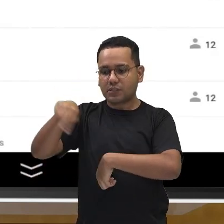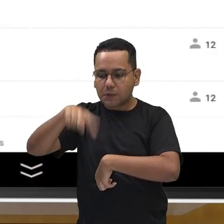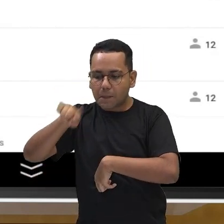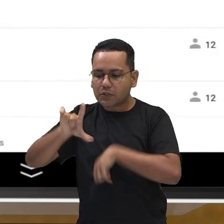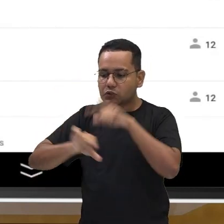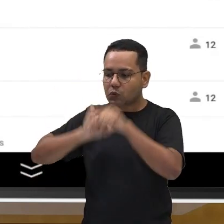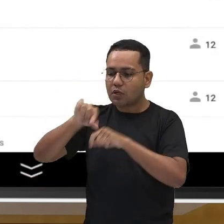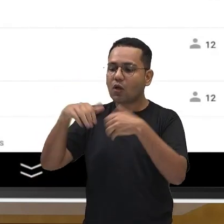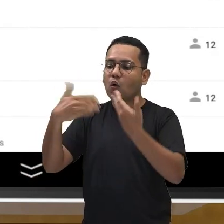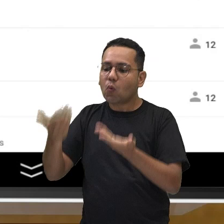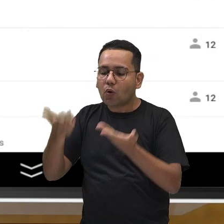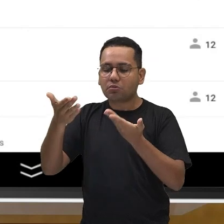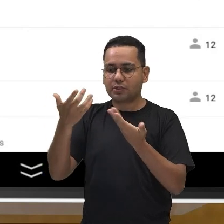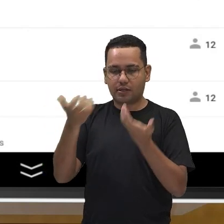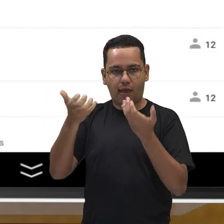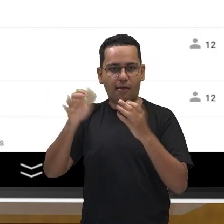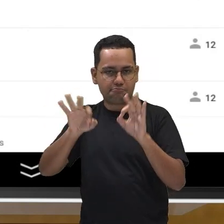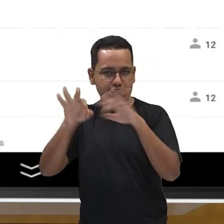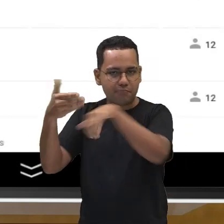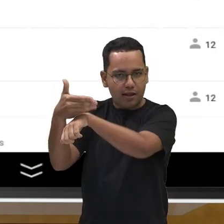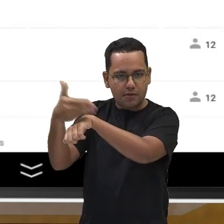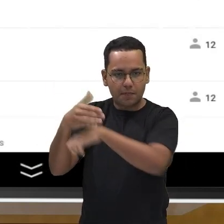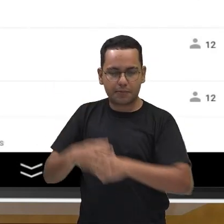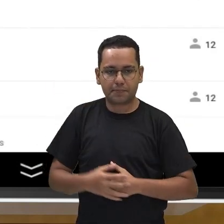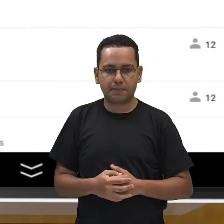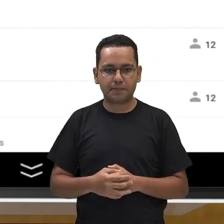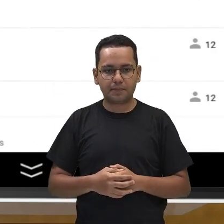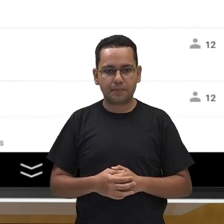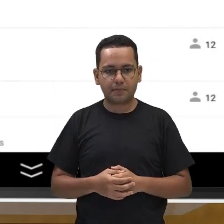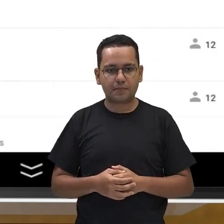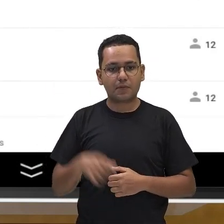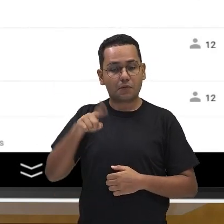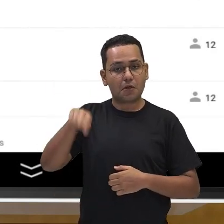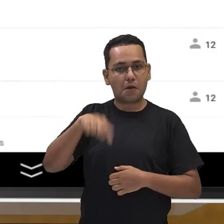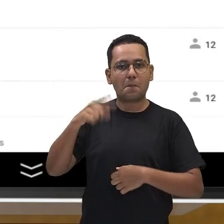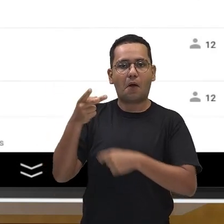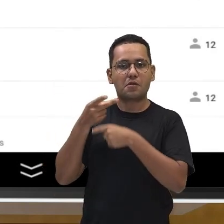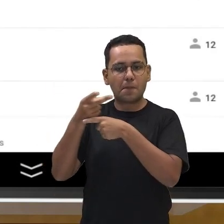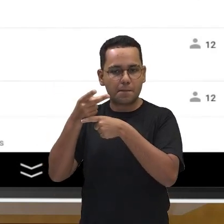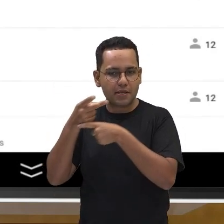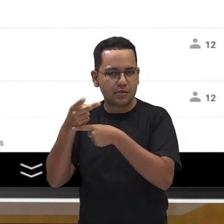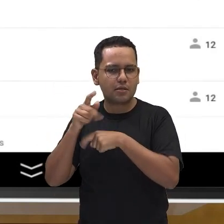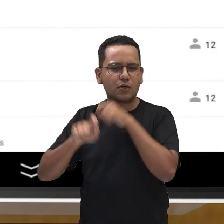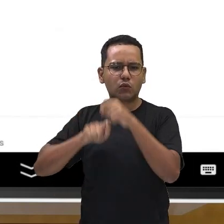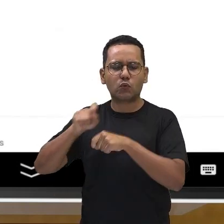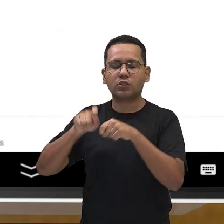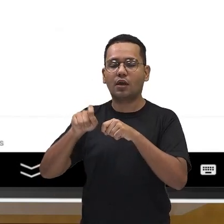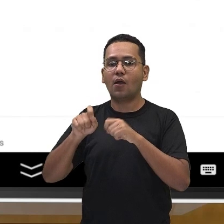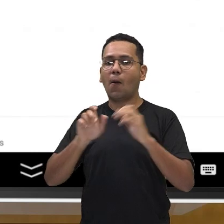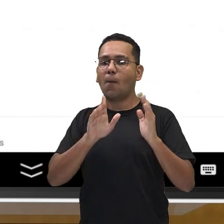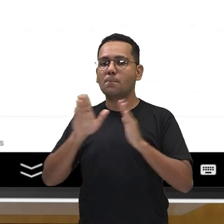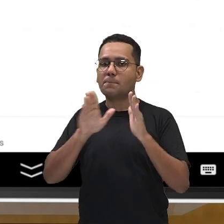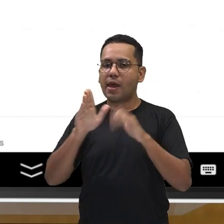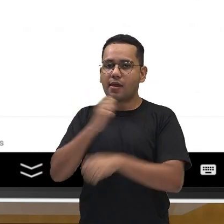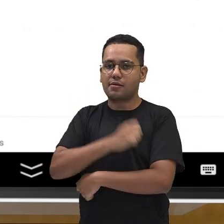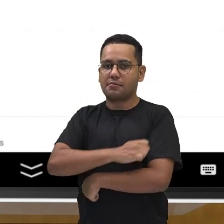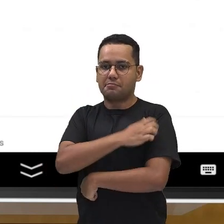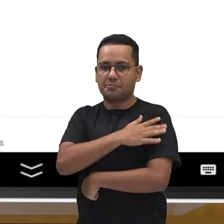quer assistir. Essa lista pode ser filtrada no campo de pesquisa, digitando a etapa de ensino que deseja